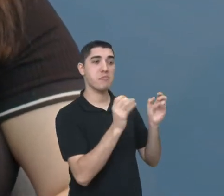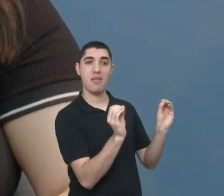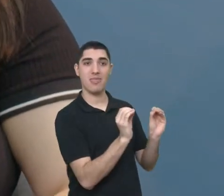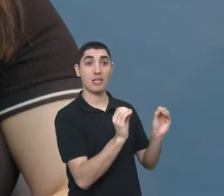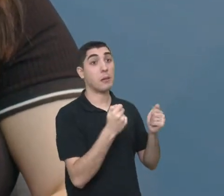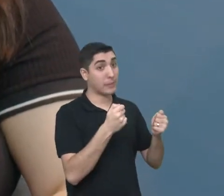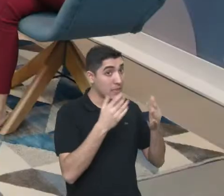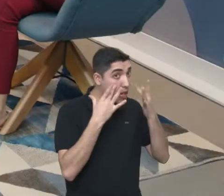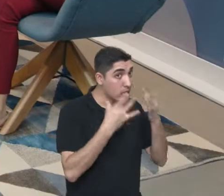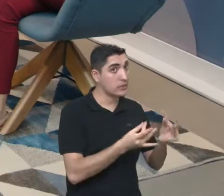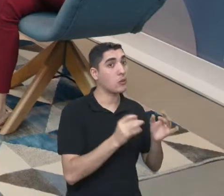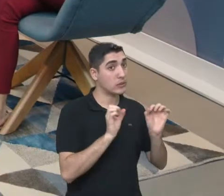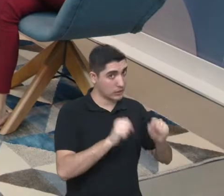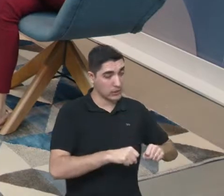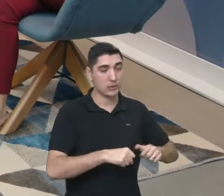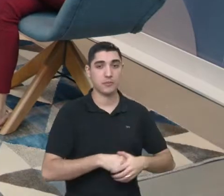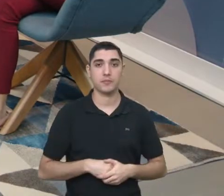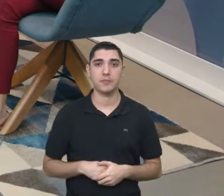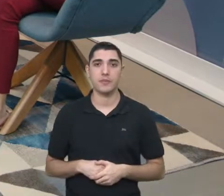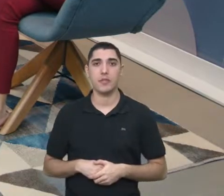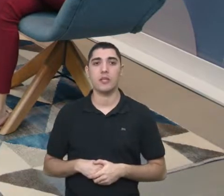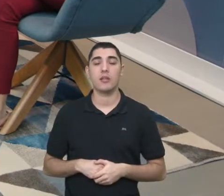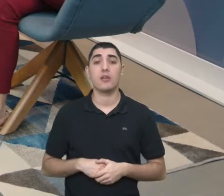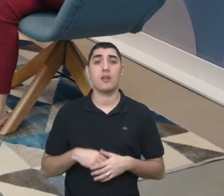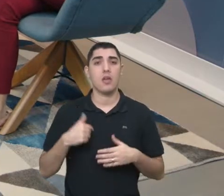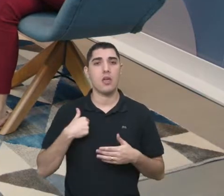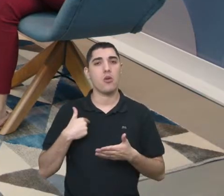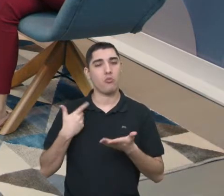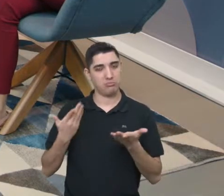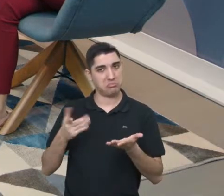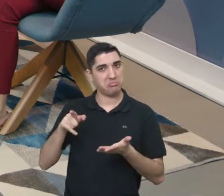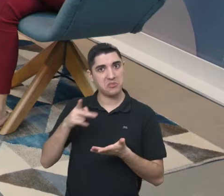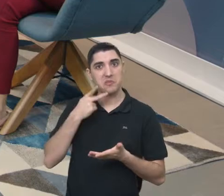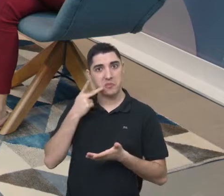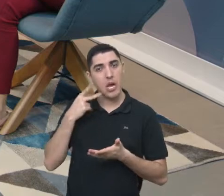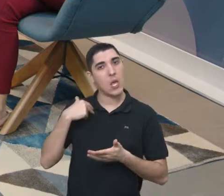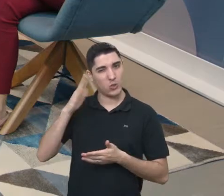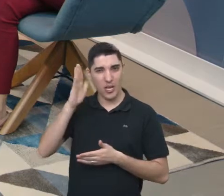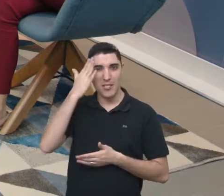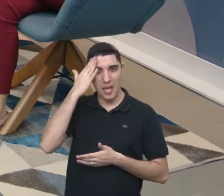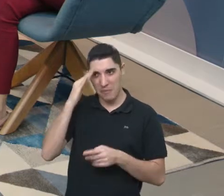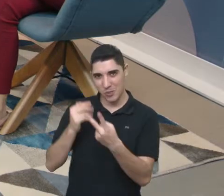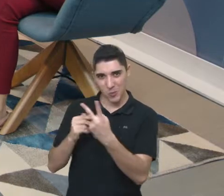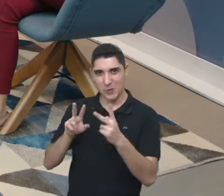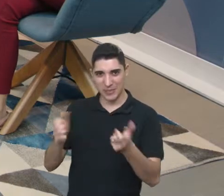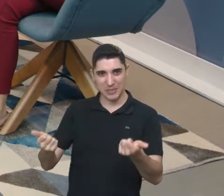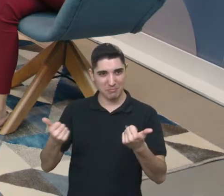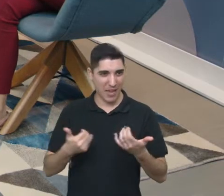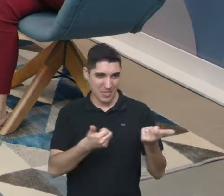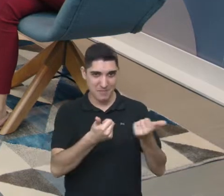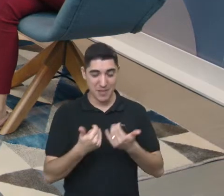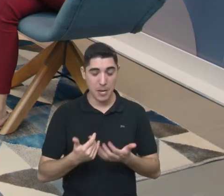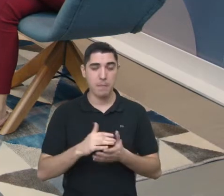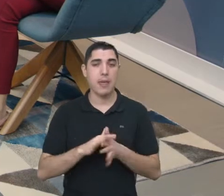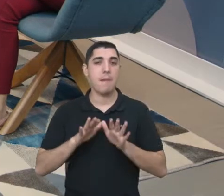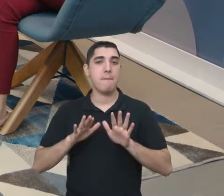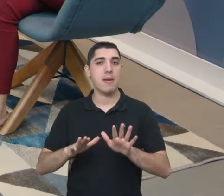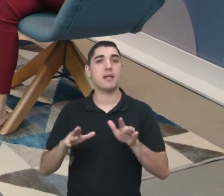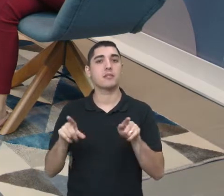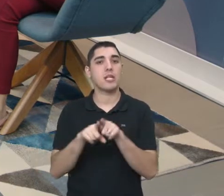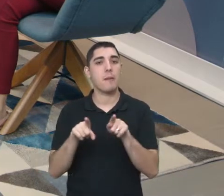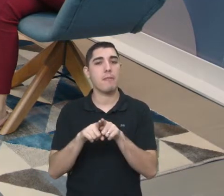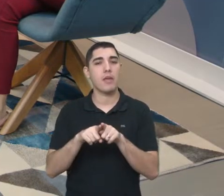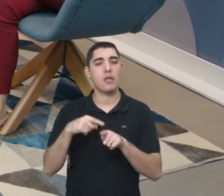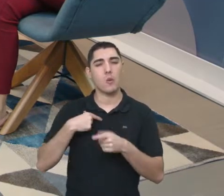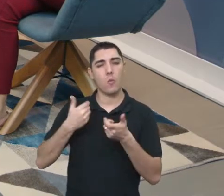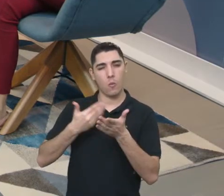todos os sinais. Bom, e eu comecei o bloco então falando, sabendo disso, né, dessa introdução de vocês, eu comecei o bloco falando